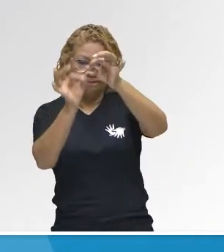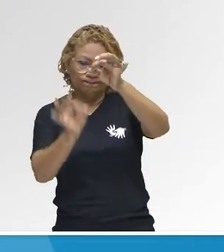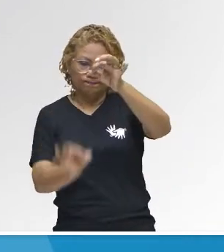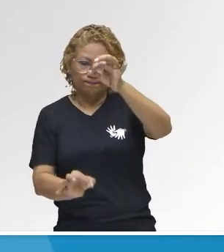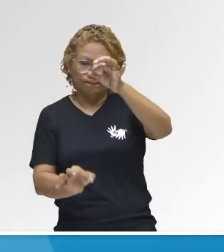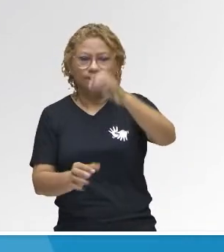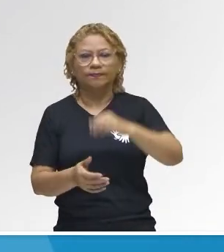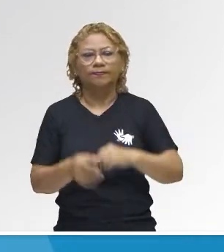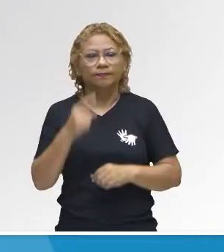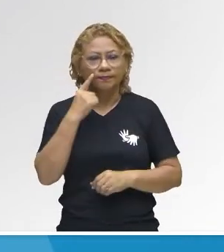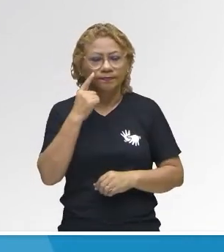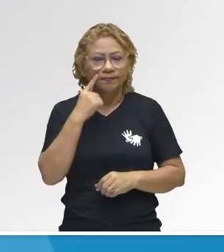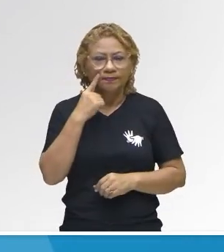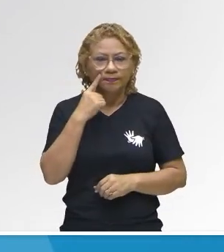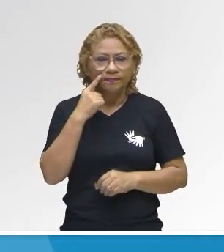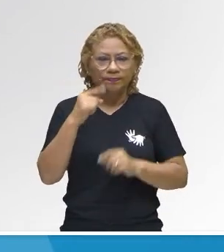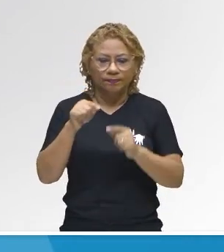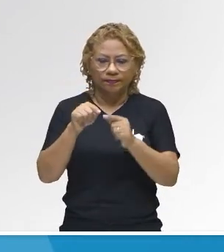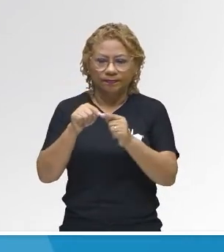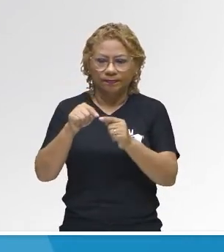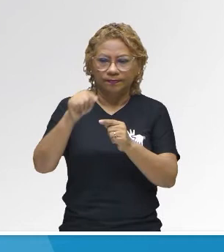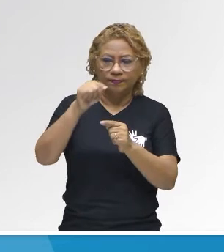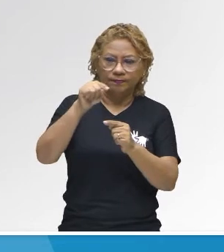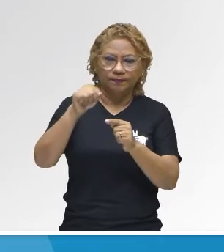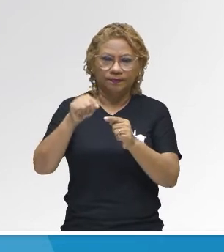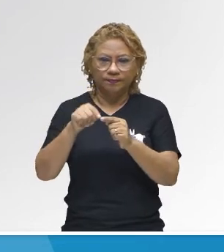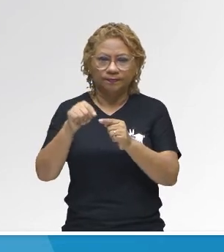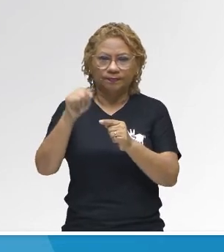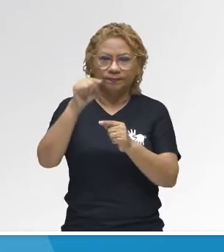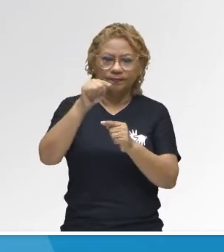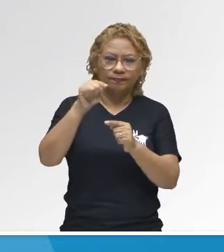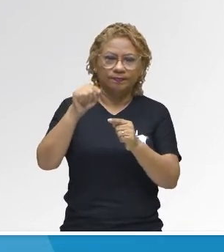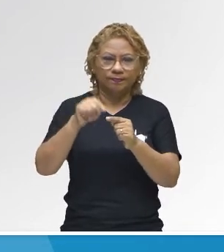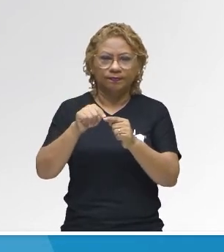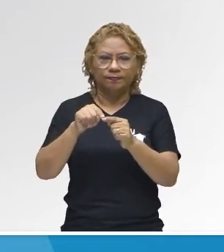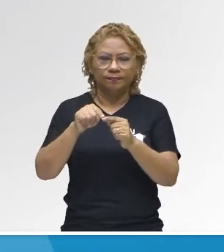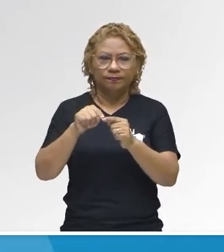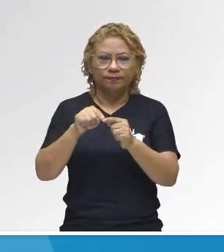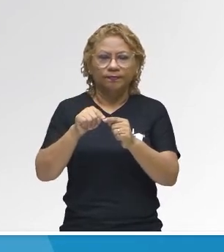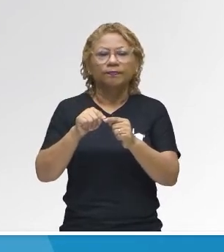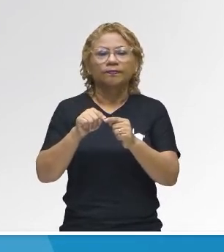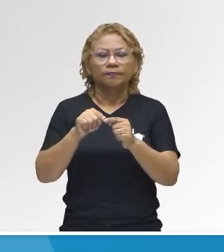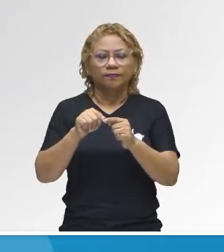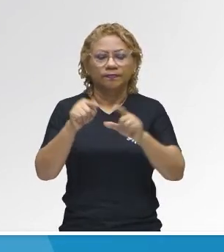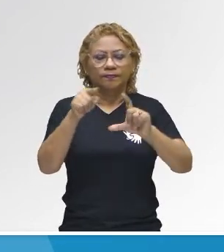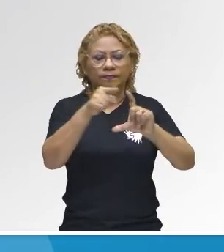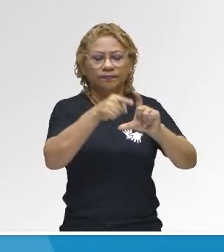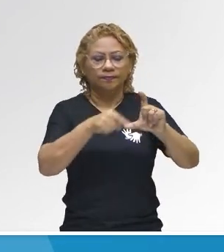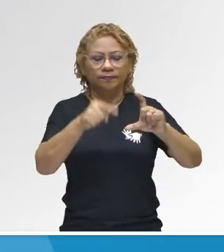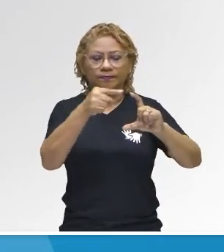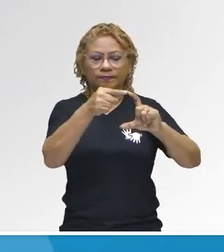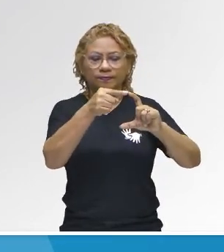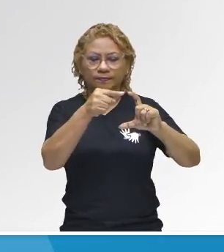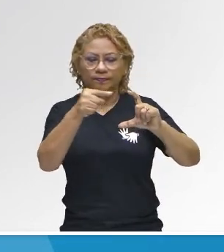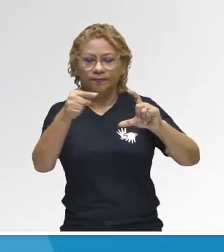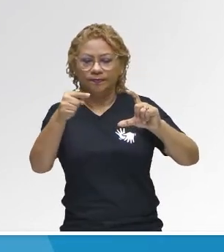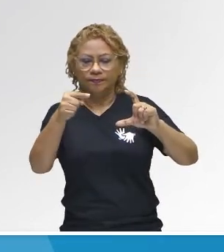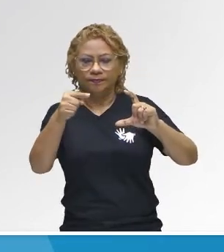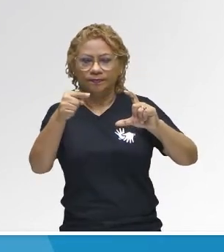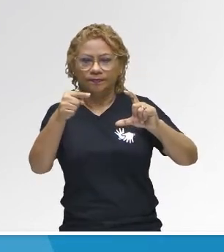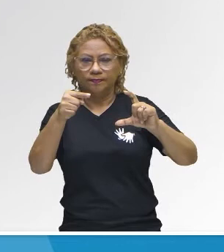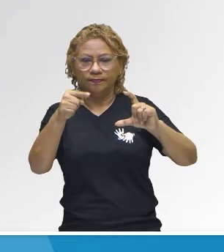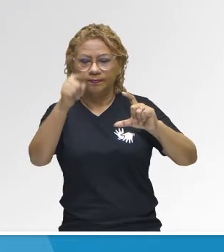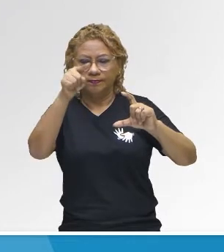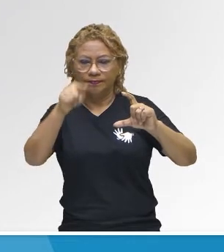Vejam que é a mesma medida do raio da circunferência, ó. Vem na mesma direção aqui, igual a